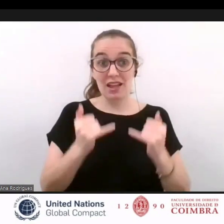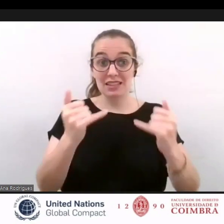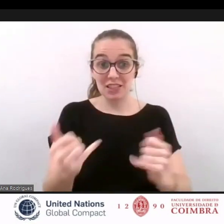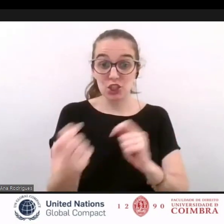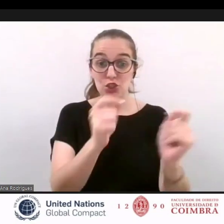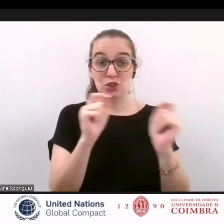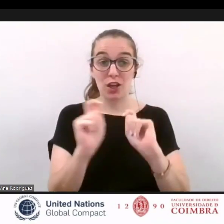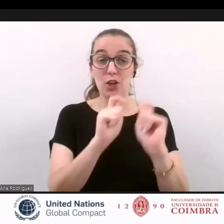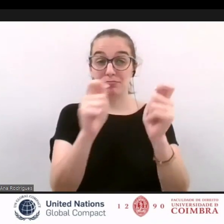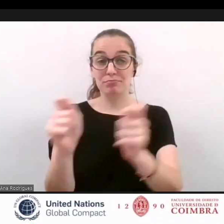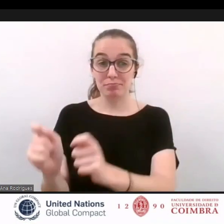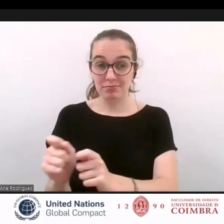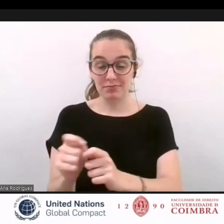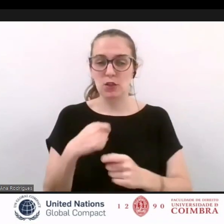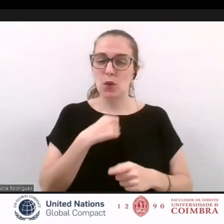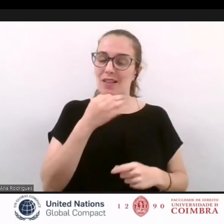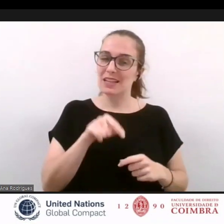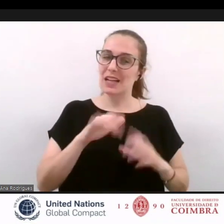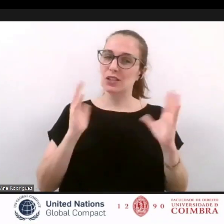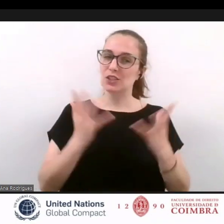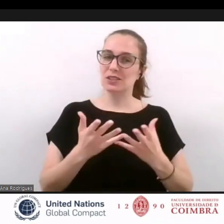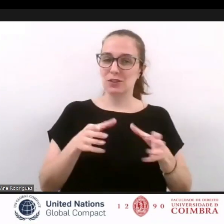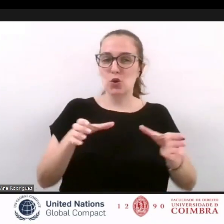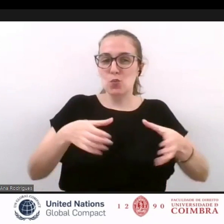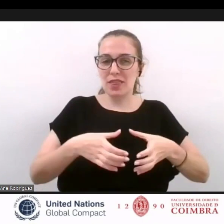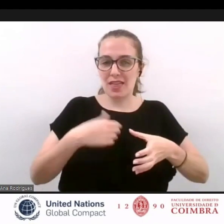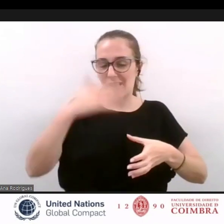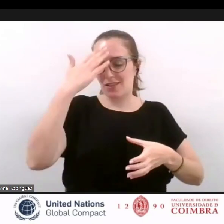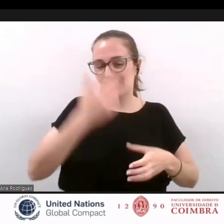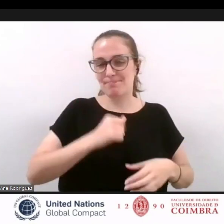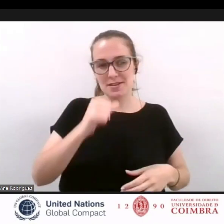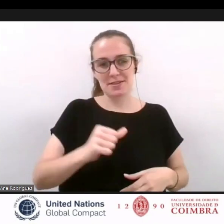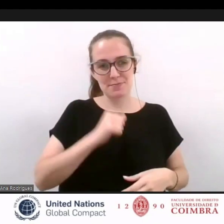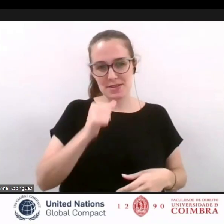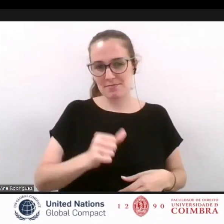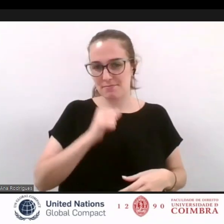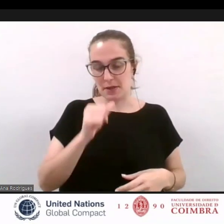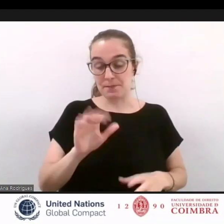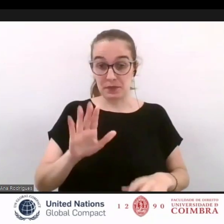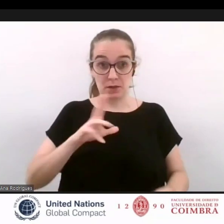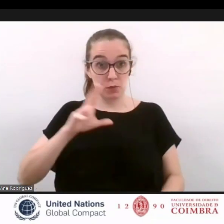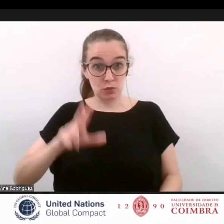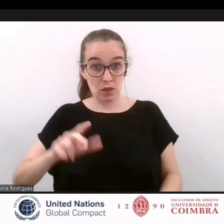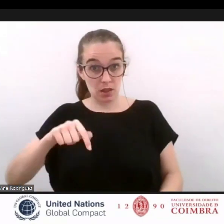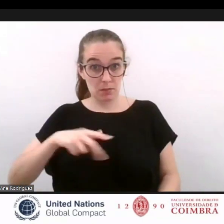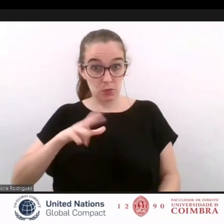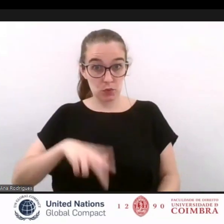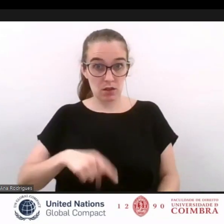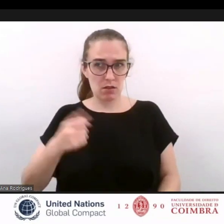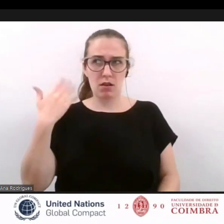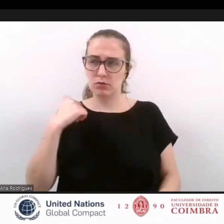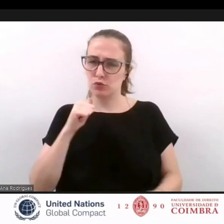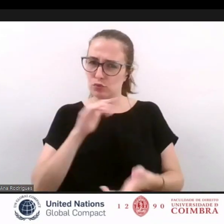falo por parte da comunidade. Acho que isso sim seria a diferença. Isto sem dizer, Portugal, saiu a notícia, eu creio que no